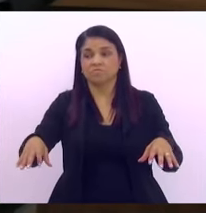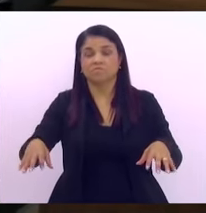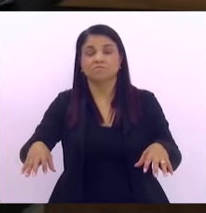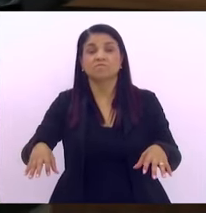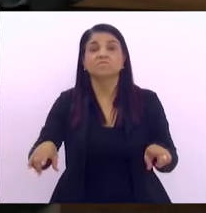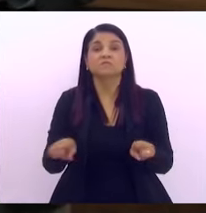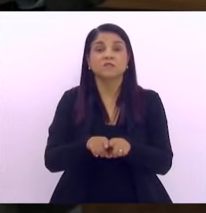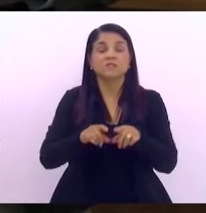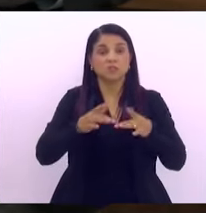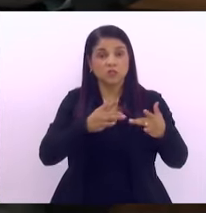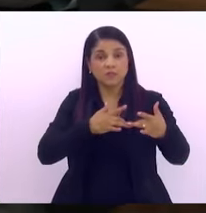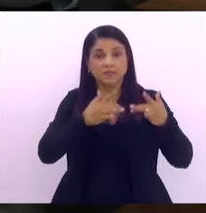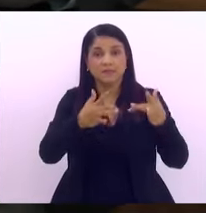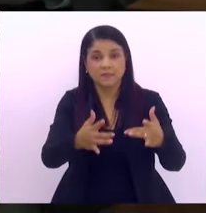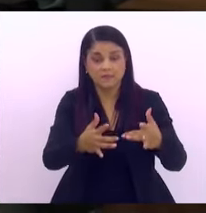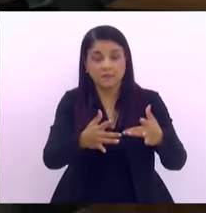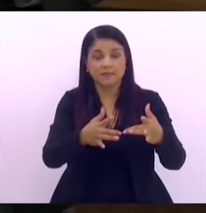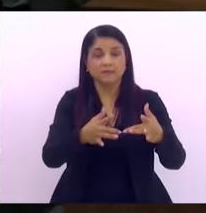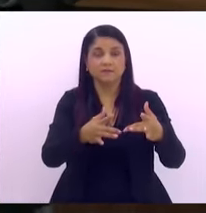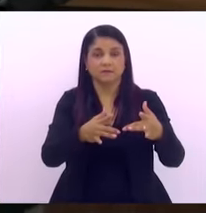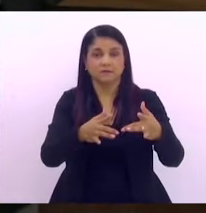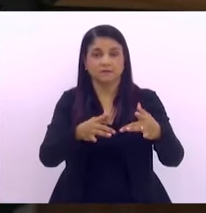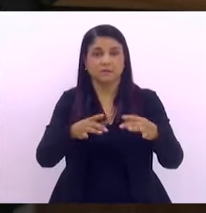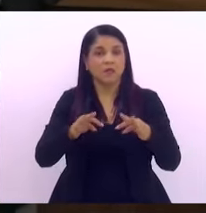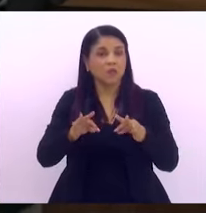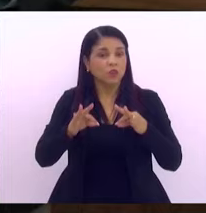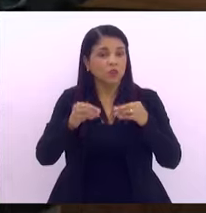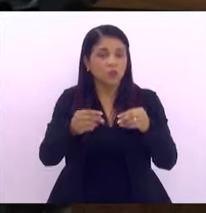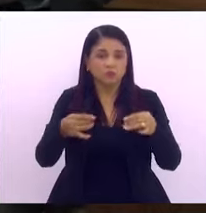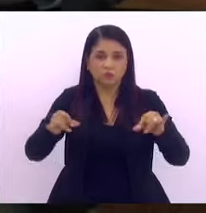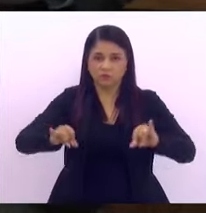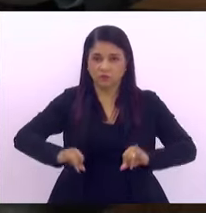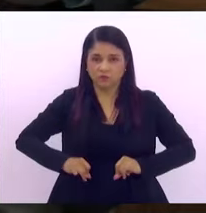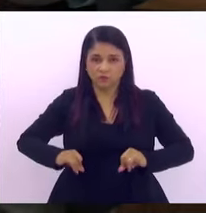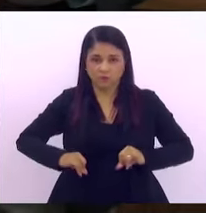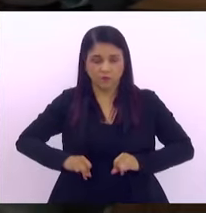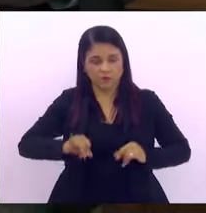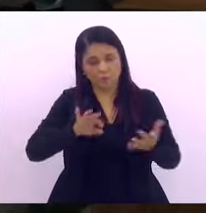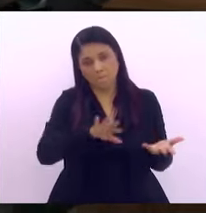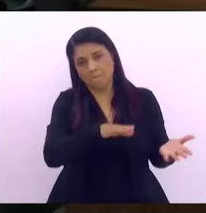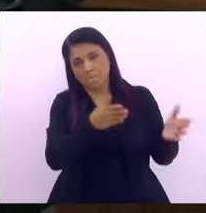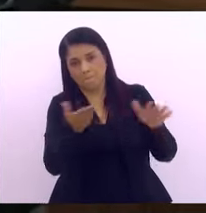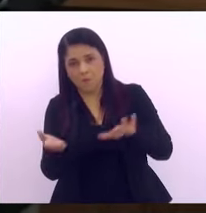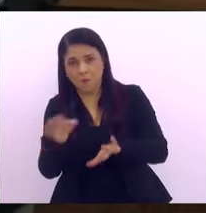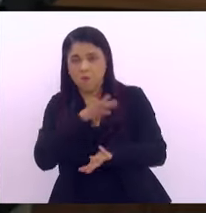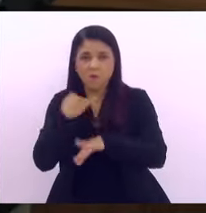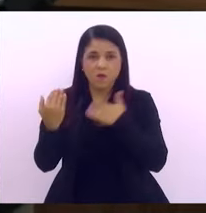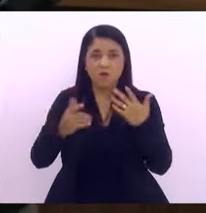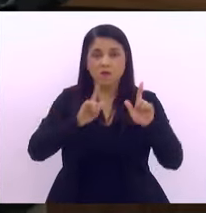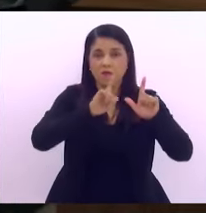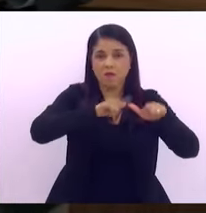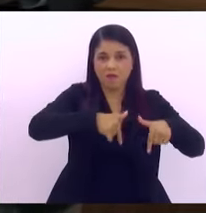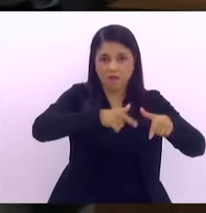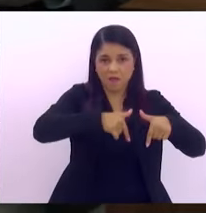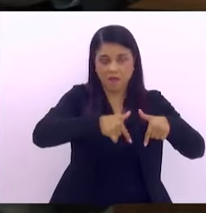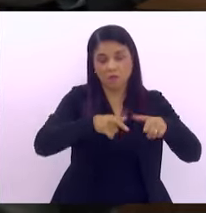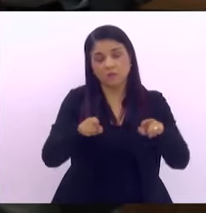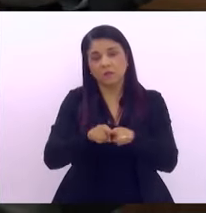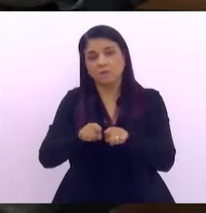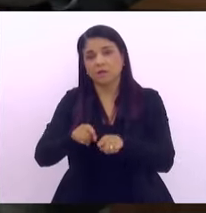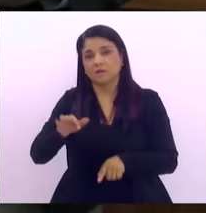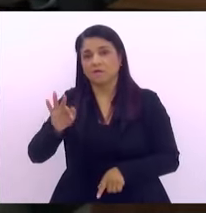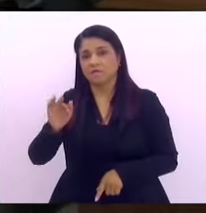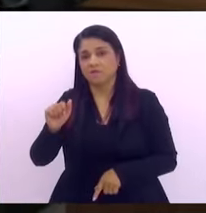minha solidariedade a todos os que estão sofrendo e morrendo em Israel e na faixa de